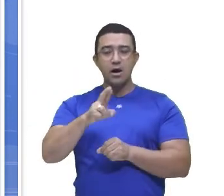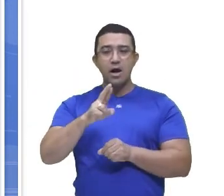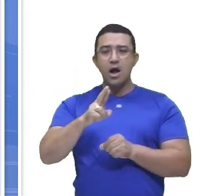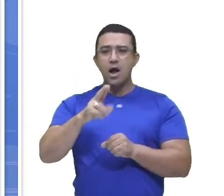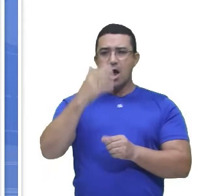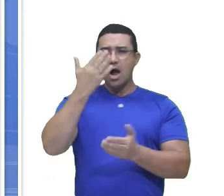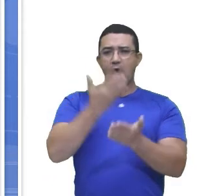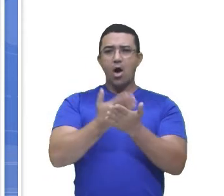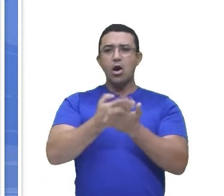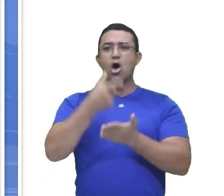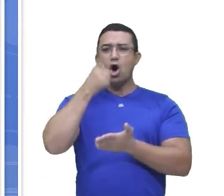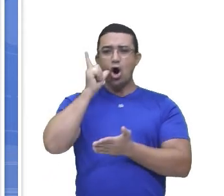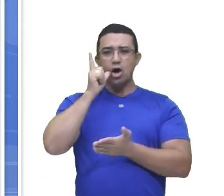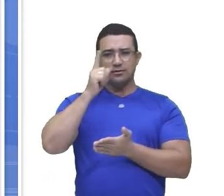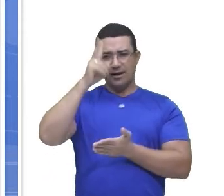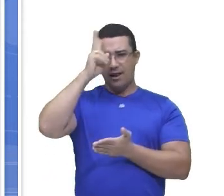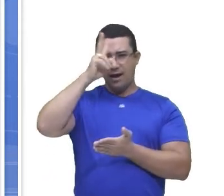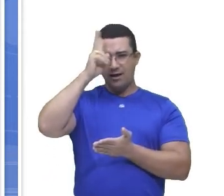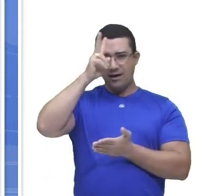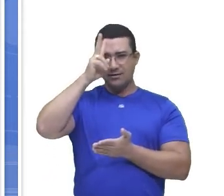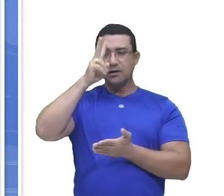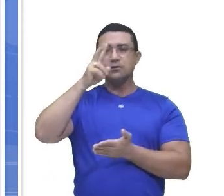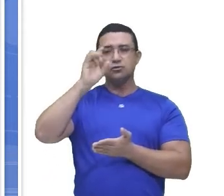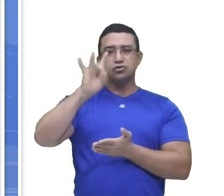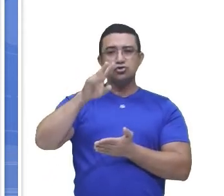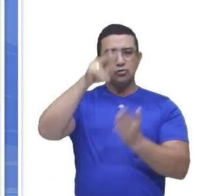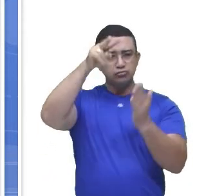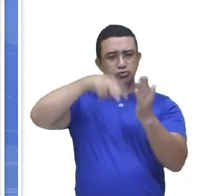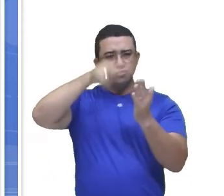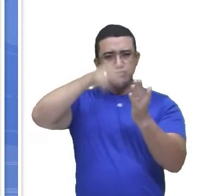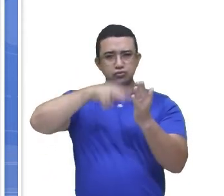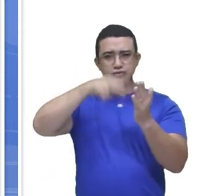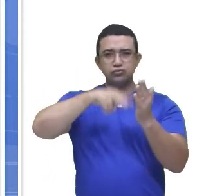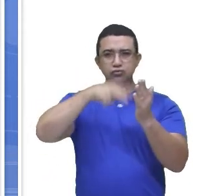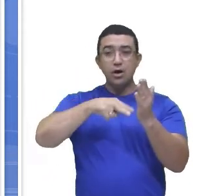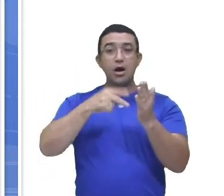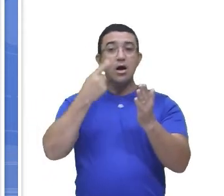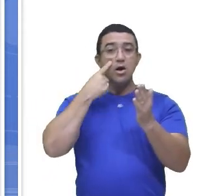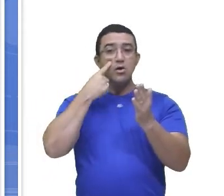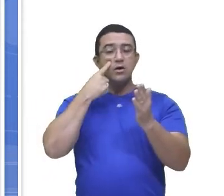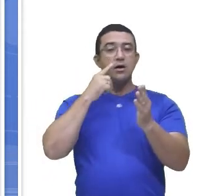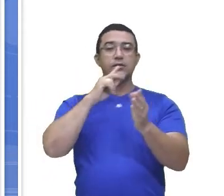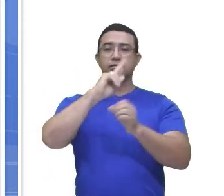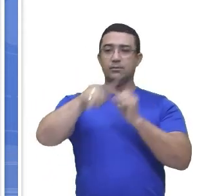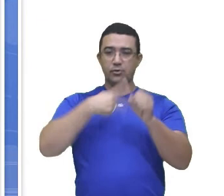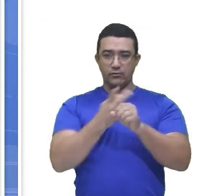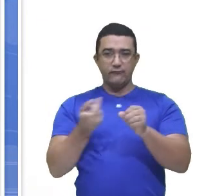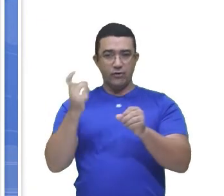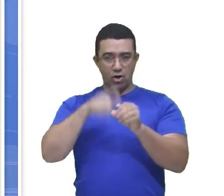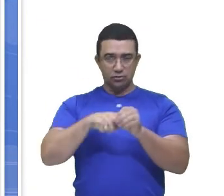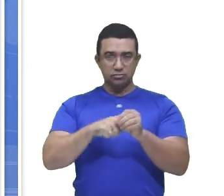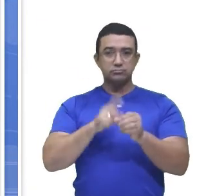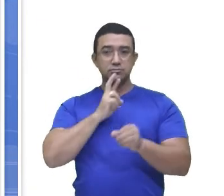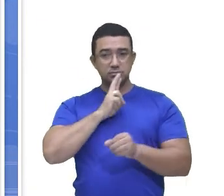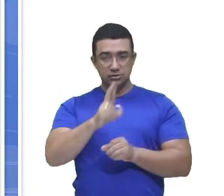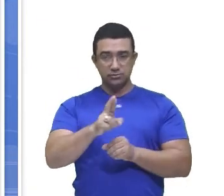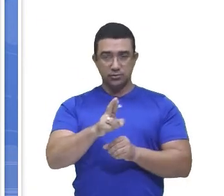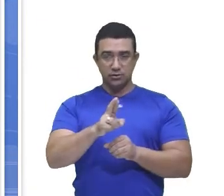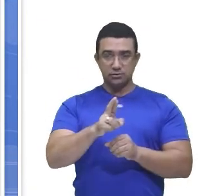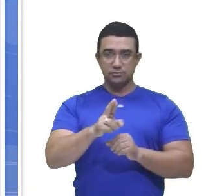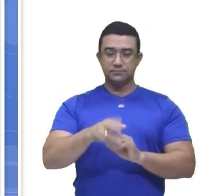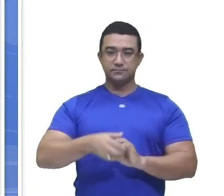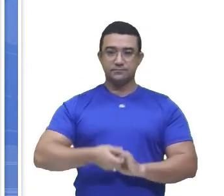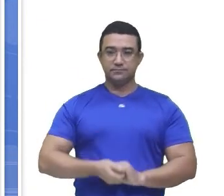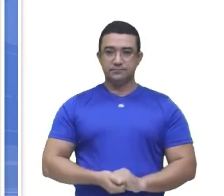ontem. Vão aí. Adentrem aí no mundo da pesquisa de vocês e daqui a pouco nós nos encontramos e eu quero a